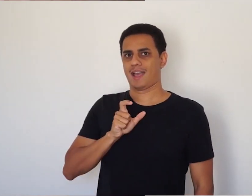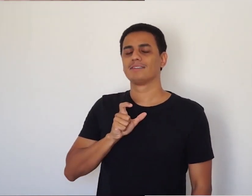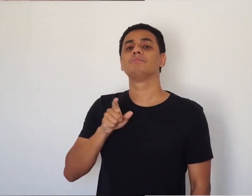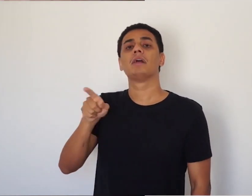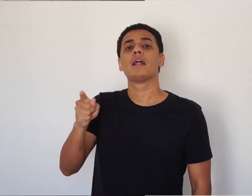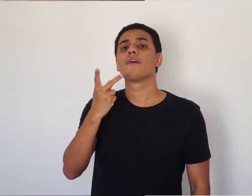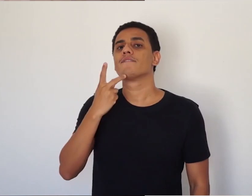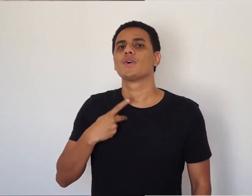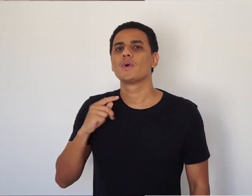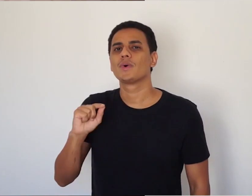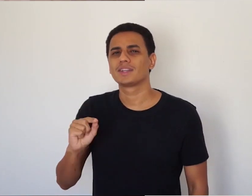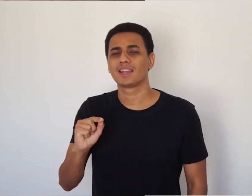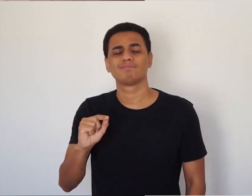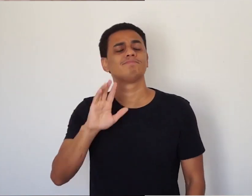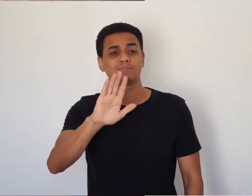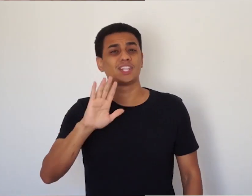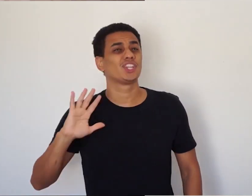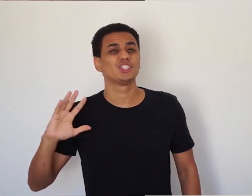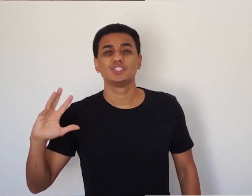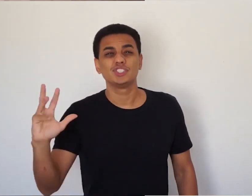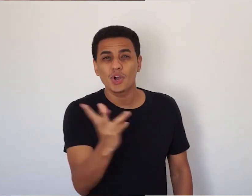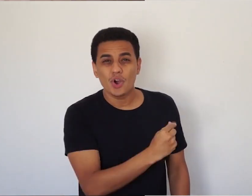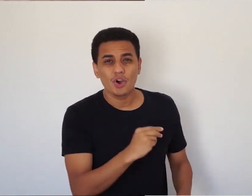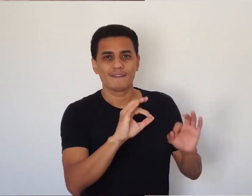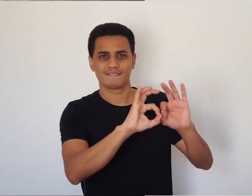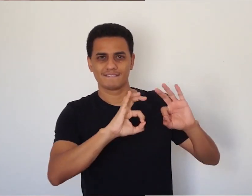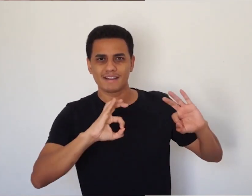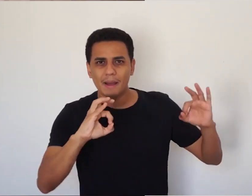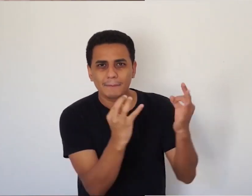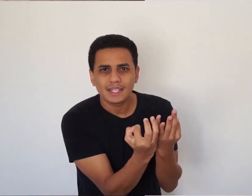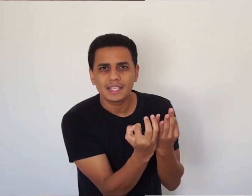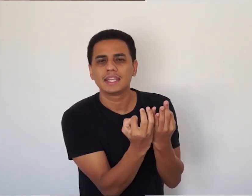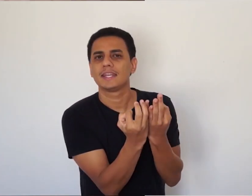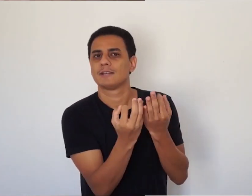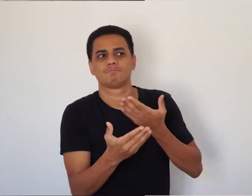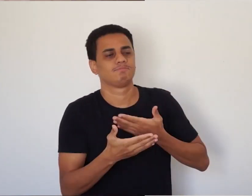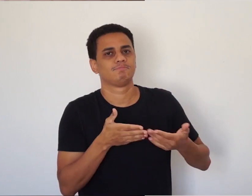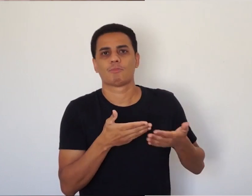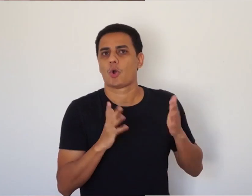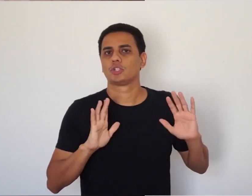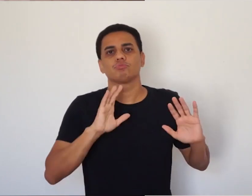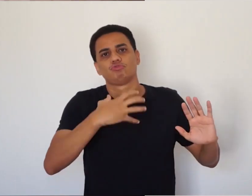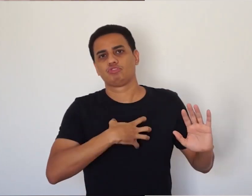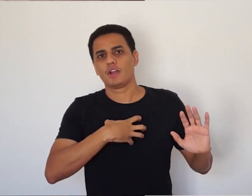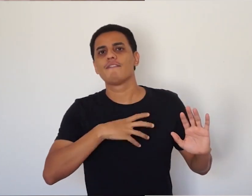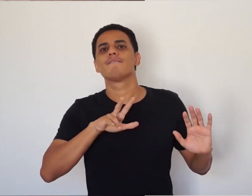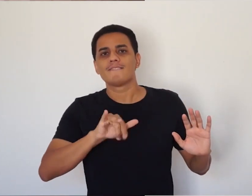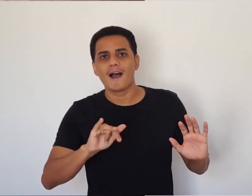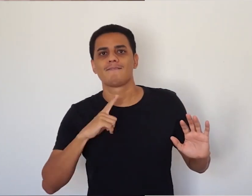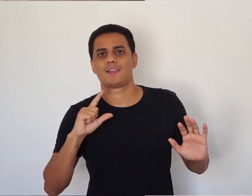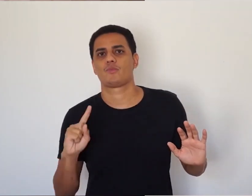tão difícil de ouvir. Ele colocou que todas as famílias, de